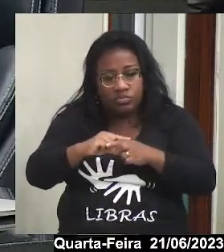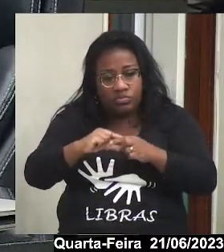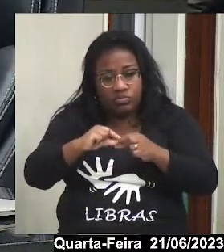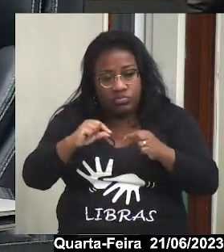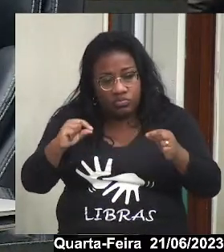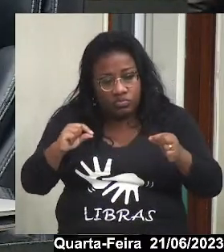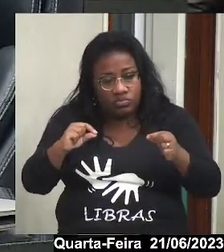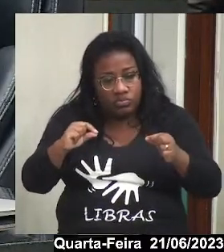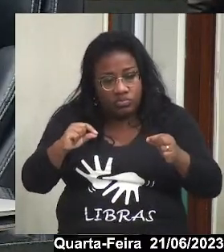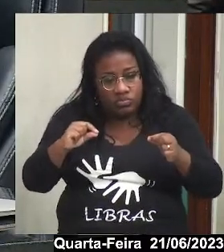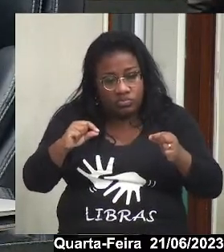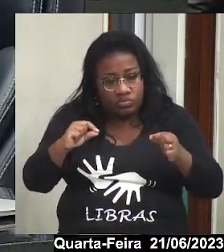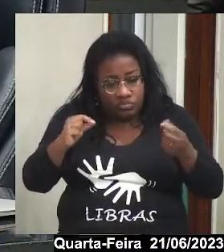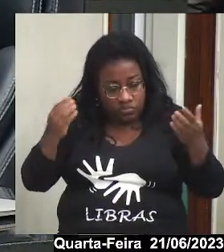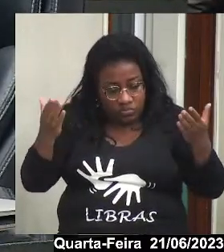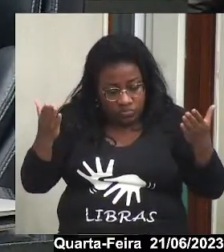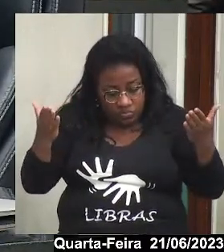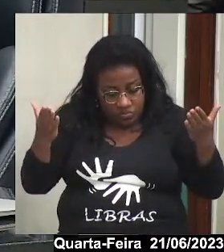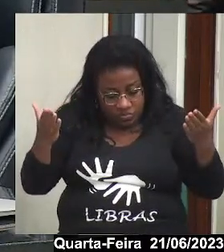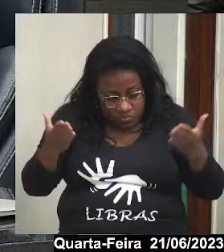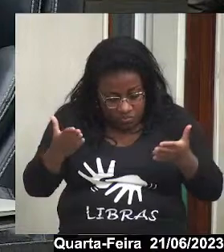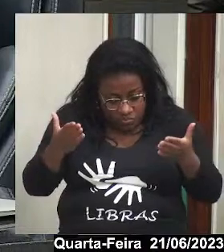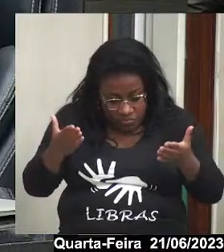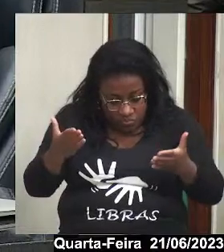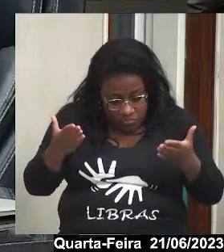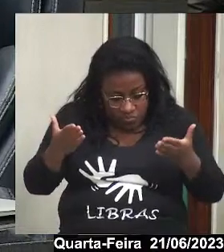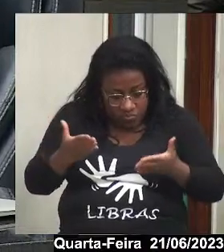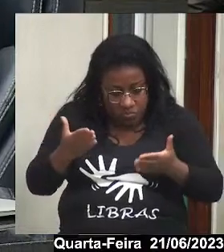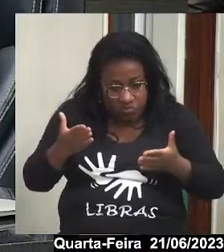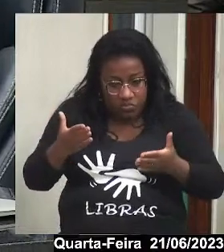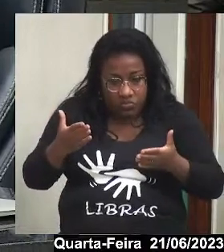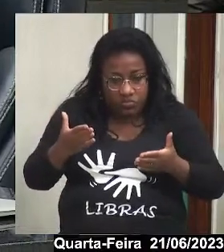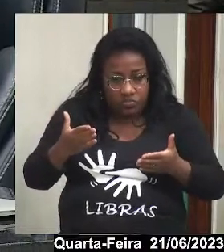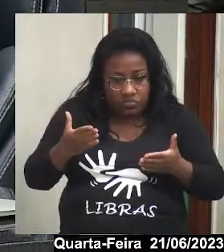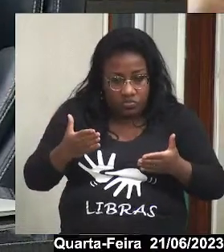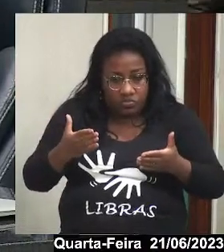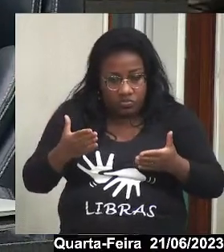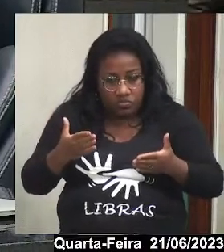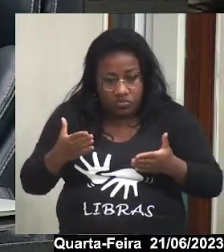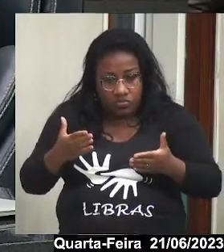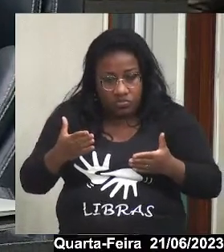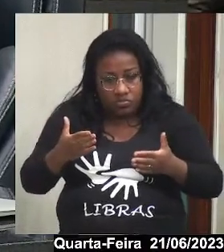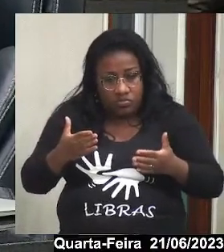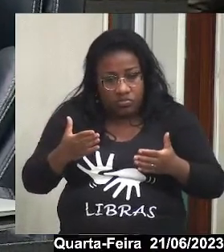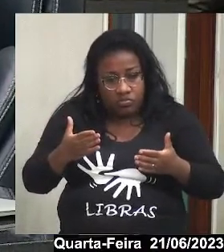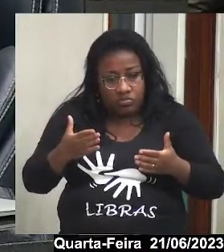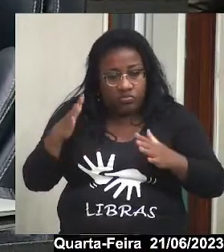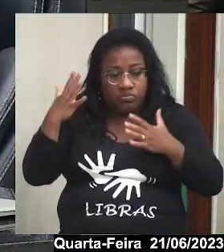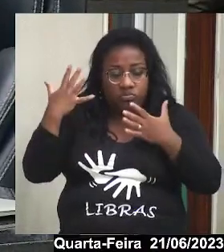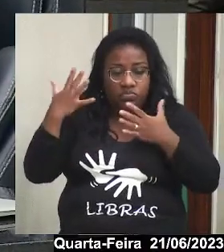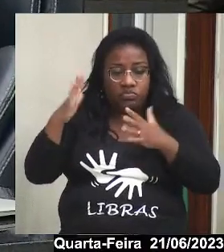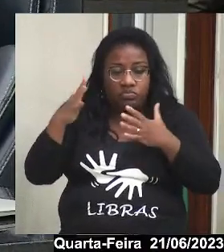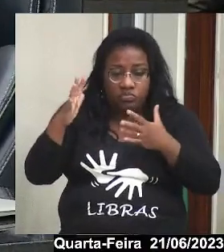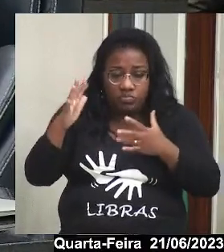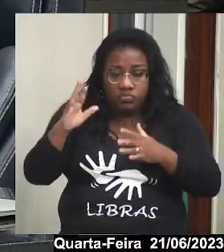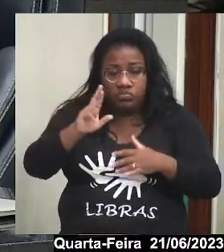Alegre, uma quermesse hoje uma das maiores do Imbu, tanto que faz parte do calendário municipal. Então, parabéns, Padre Rubens,